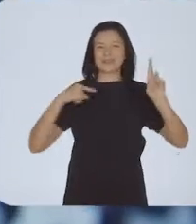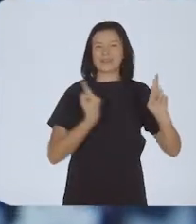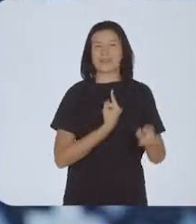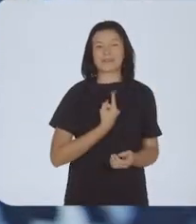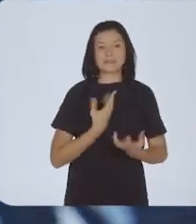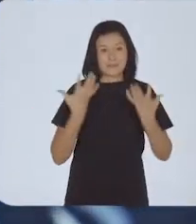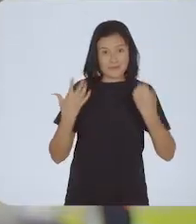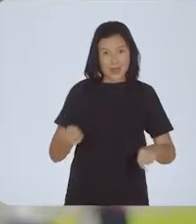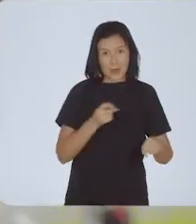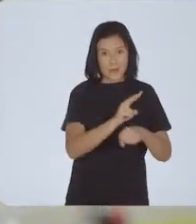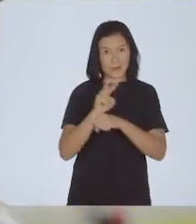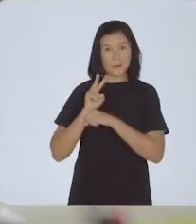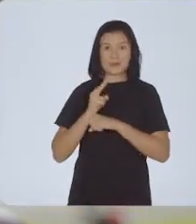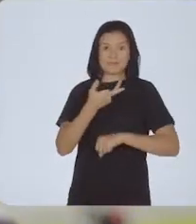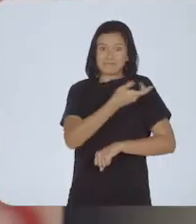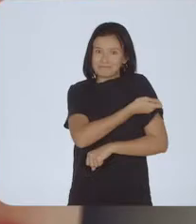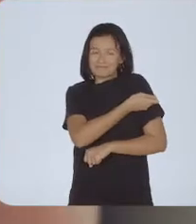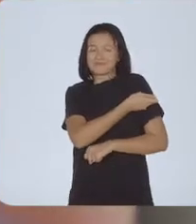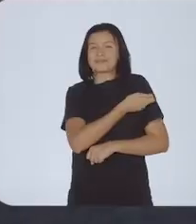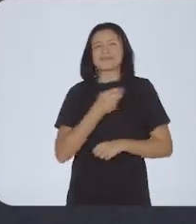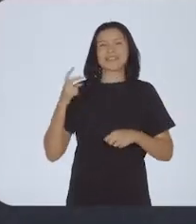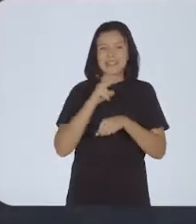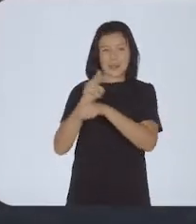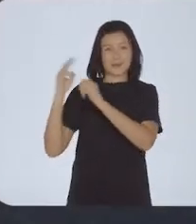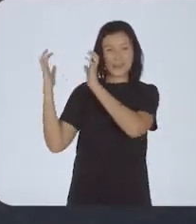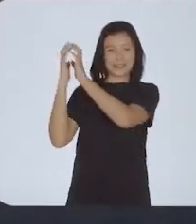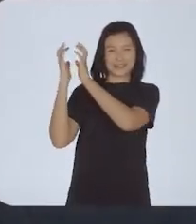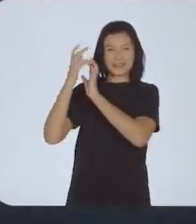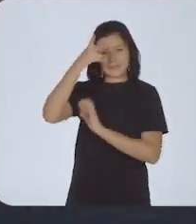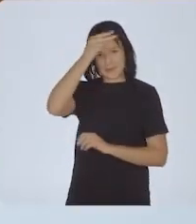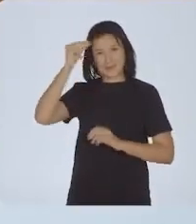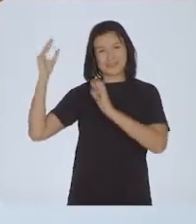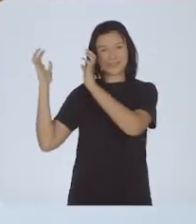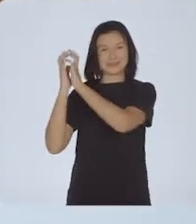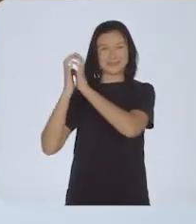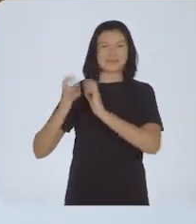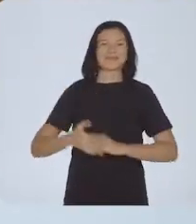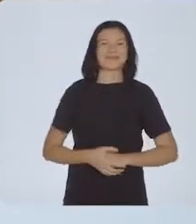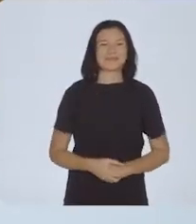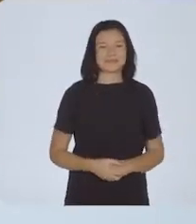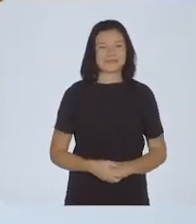esperança pra gente. Bora tomar a vacina e bora se cuidar, Recife. Prefeitura da cidade.